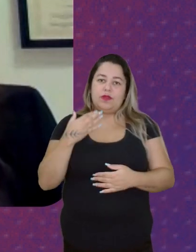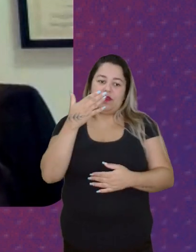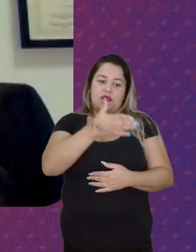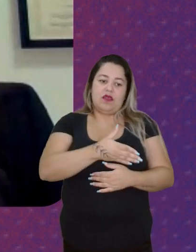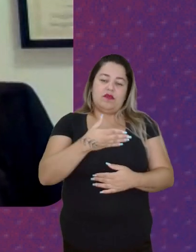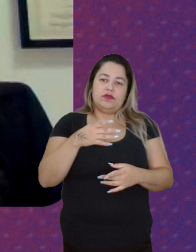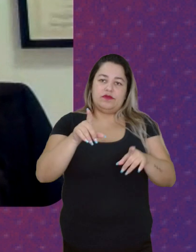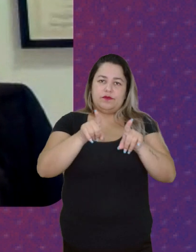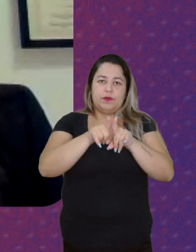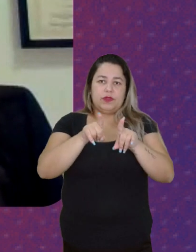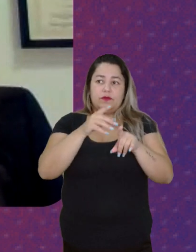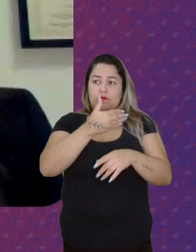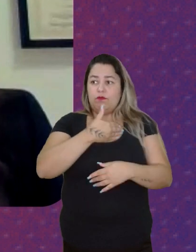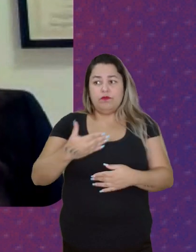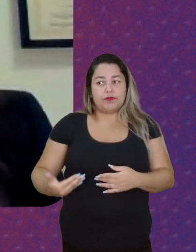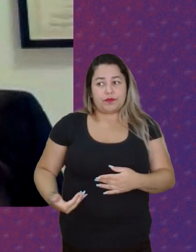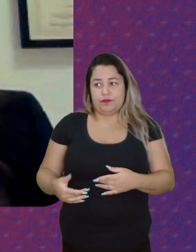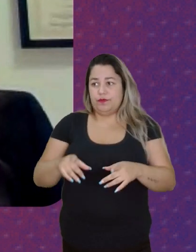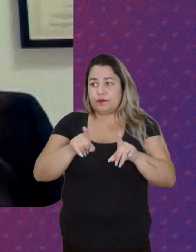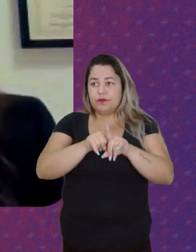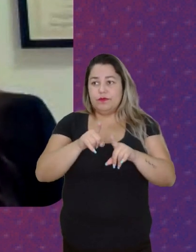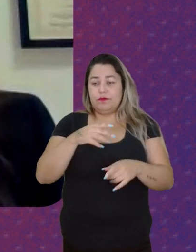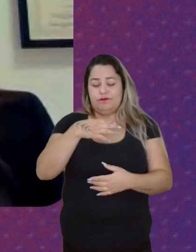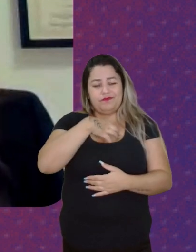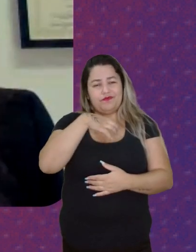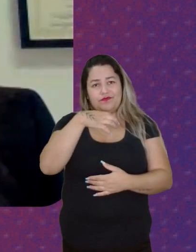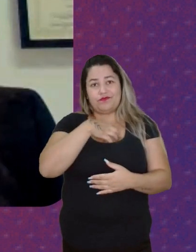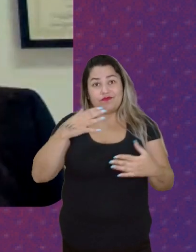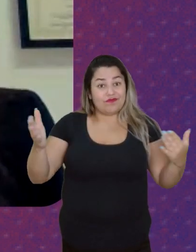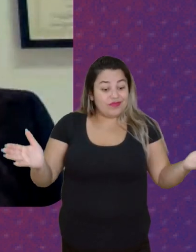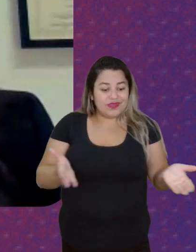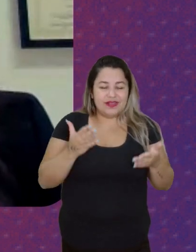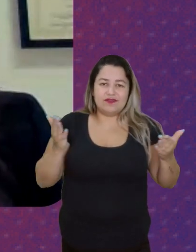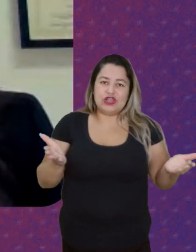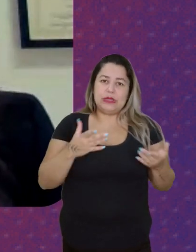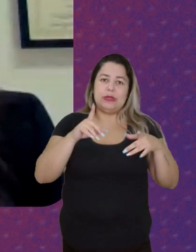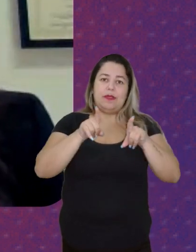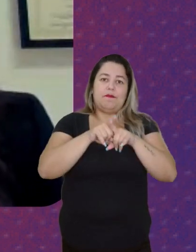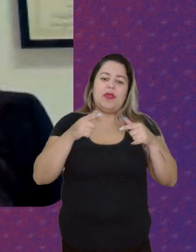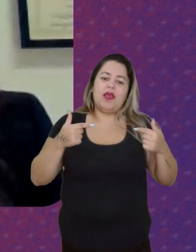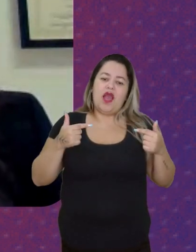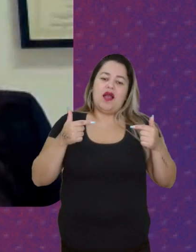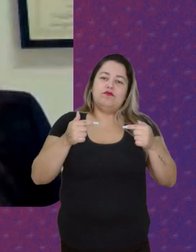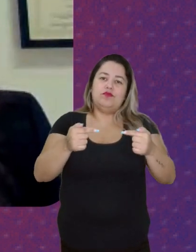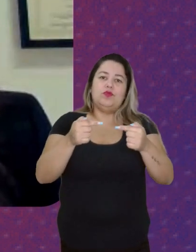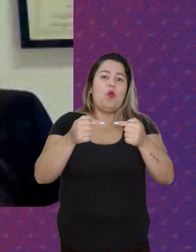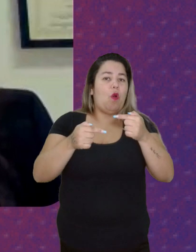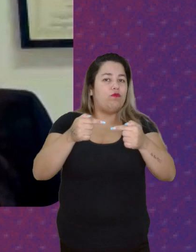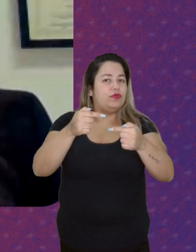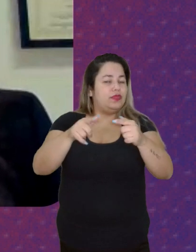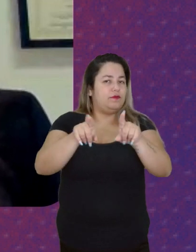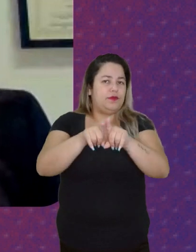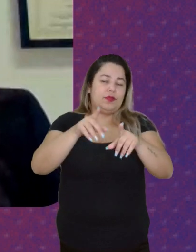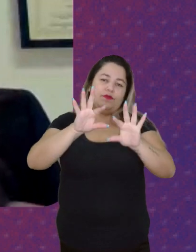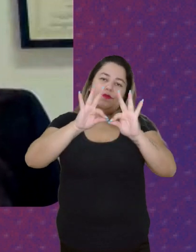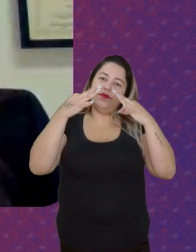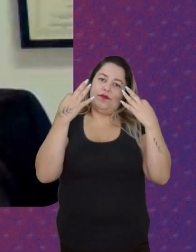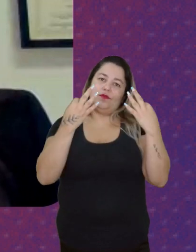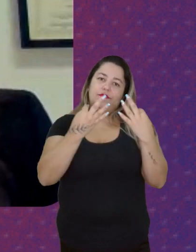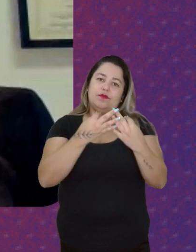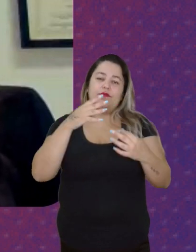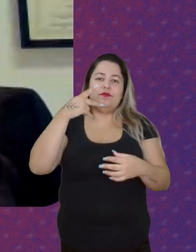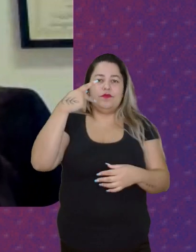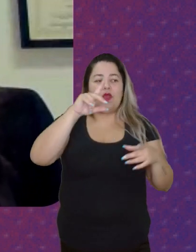quando o direito ao voto era facultativo, elas não se sentiam estimuladas a irem às urnas, até mesmo por pressões familiares e pelas